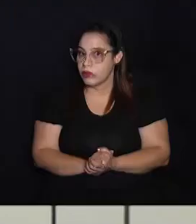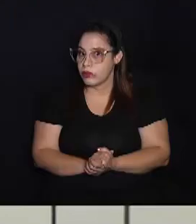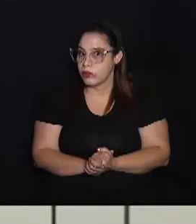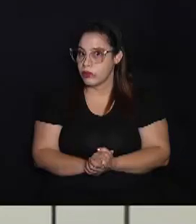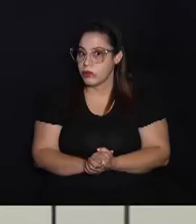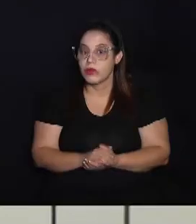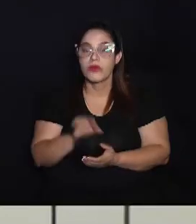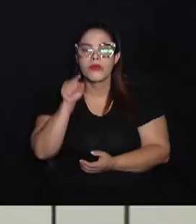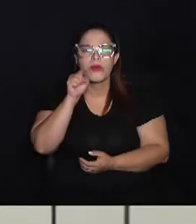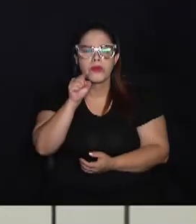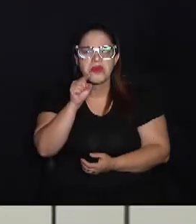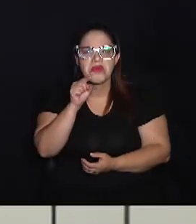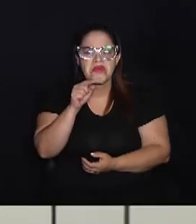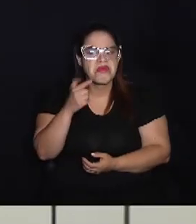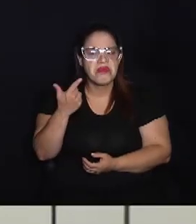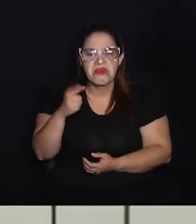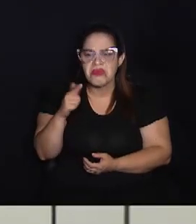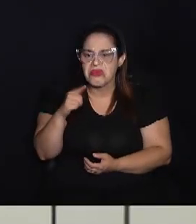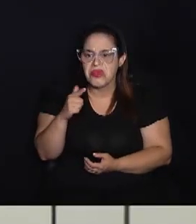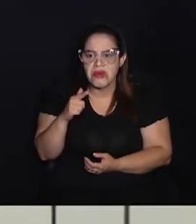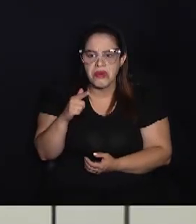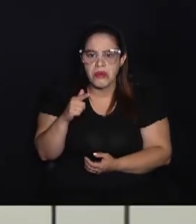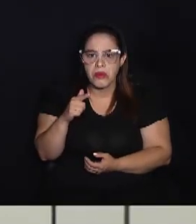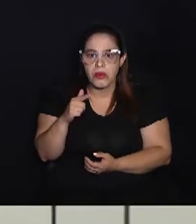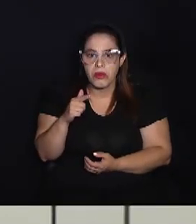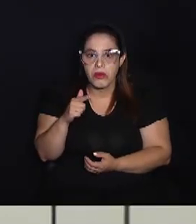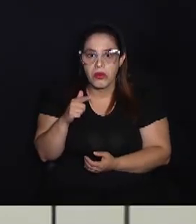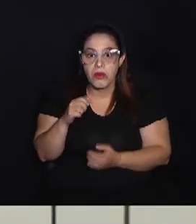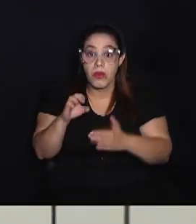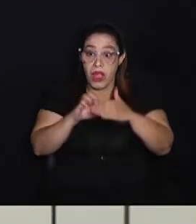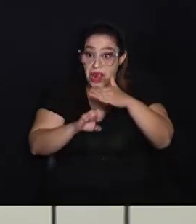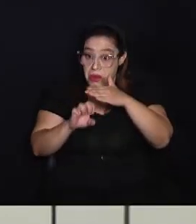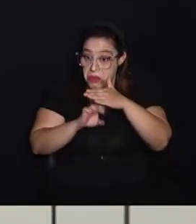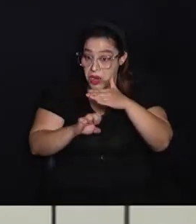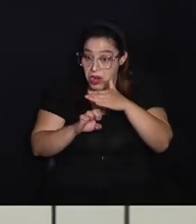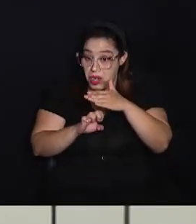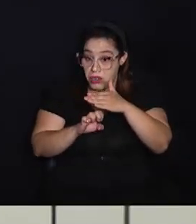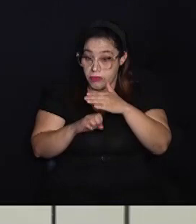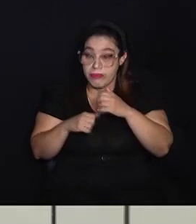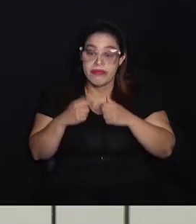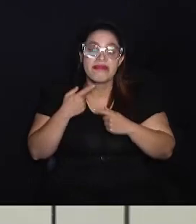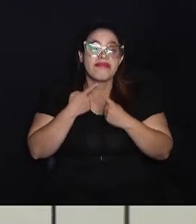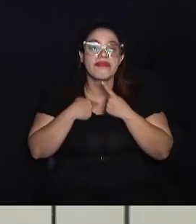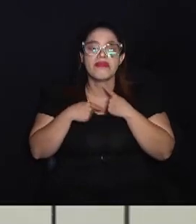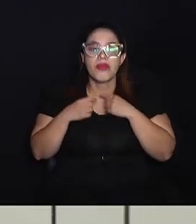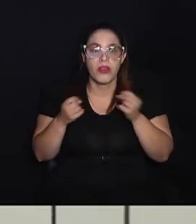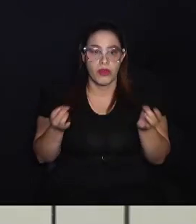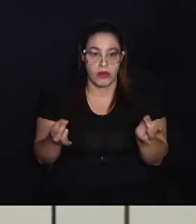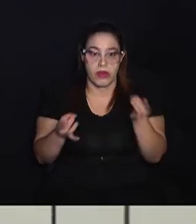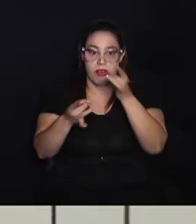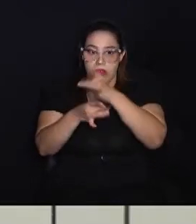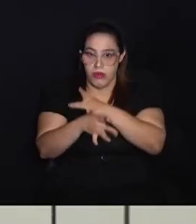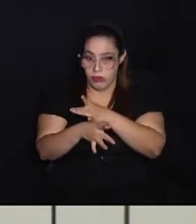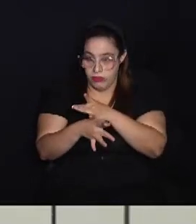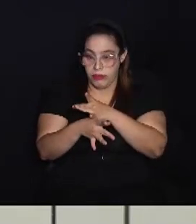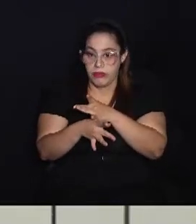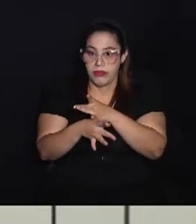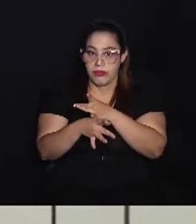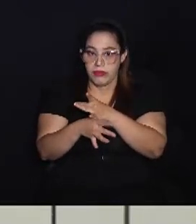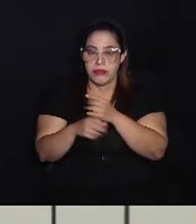E se você não está mais atuando com a empresa e deseja encerrar as suas atividades,